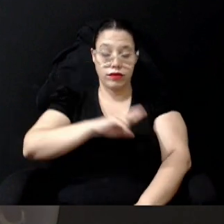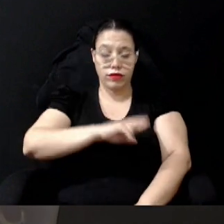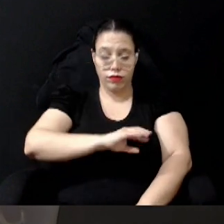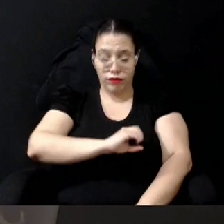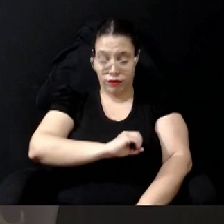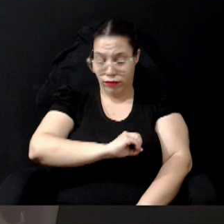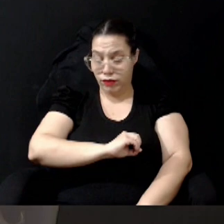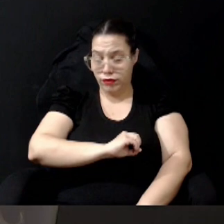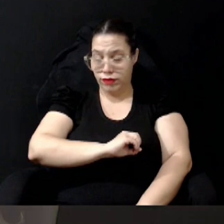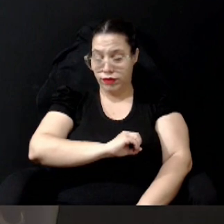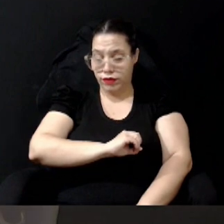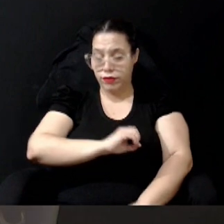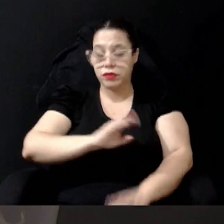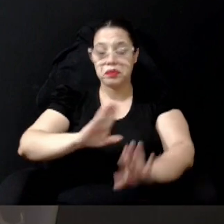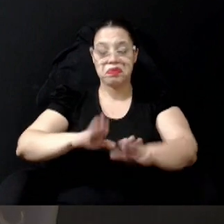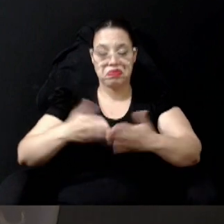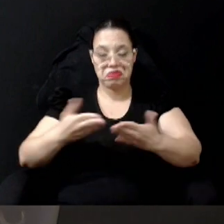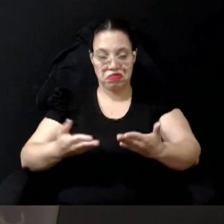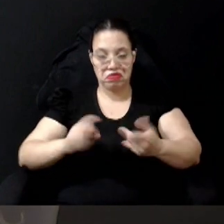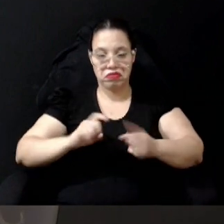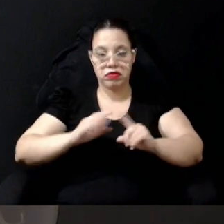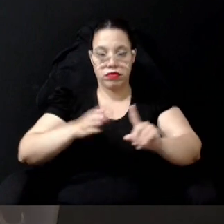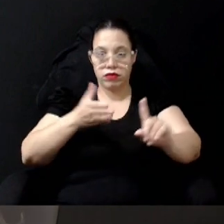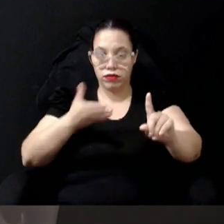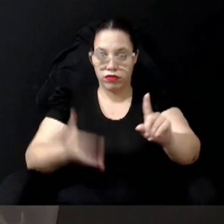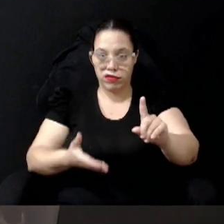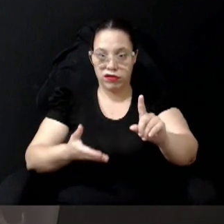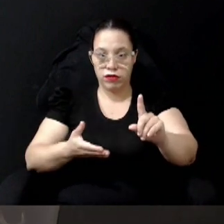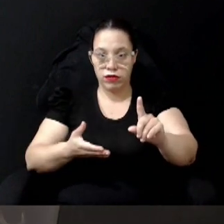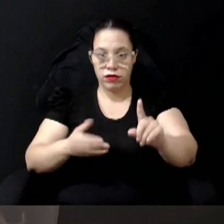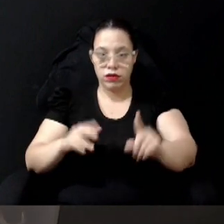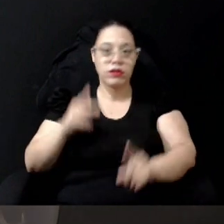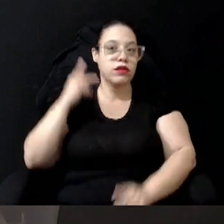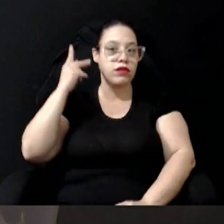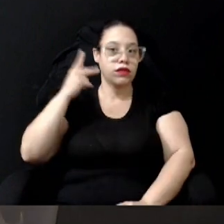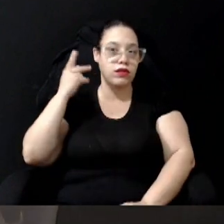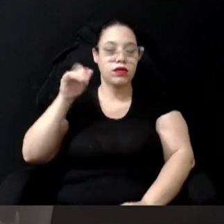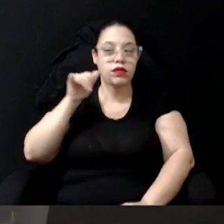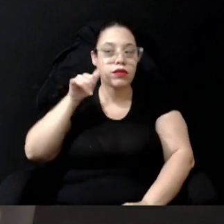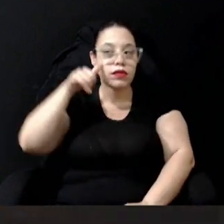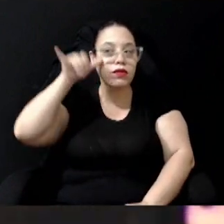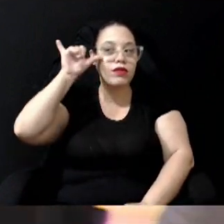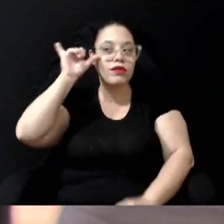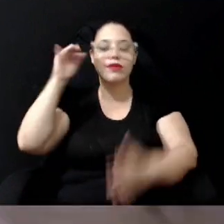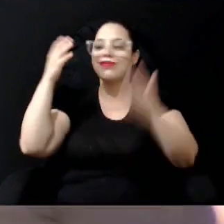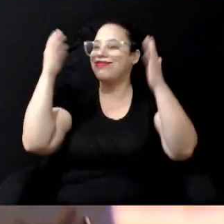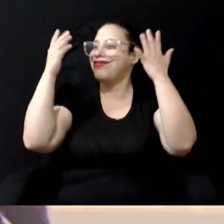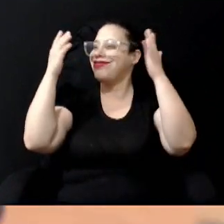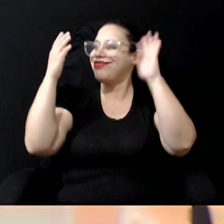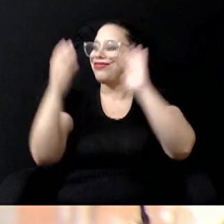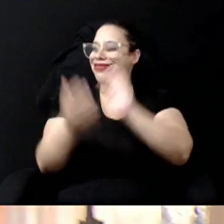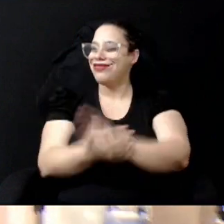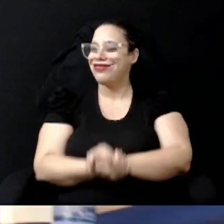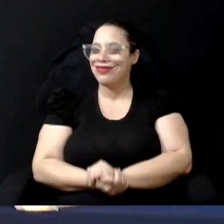para presidir esta reunião solene, o vereador Paulo Búfalo.